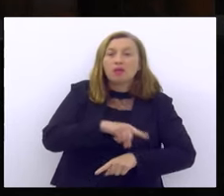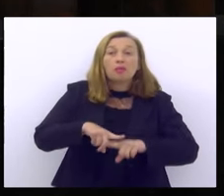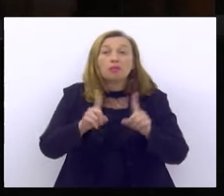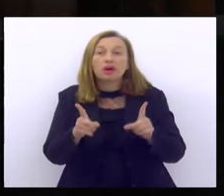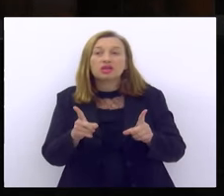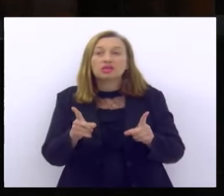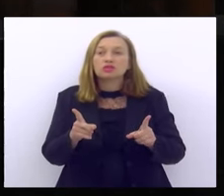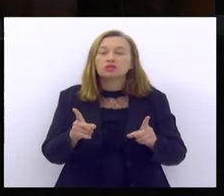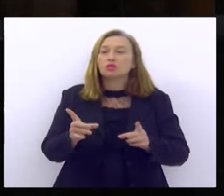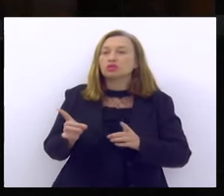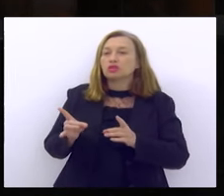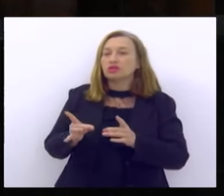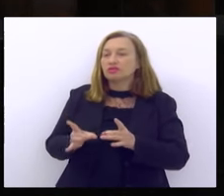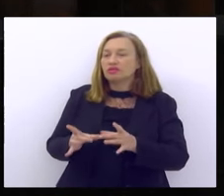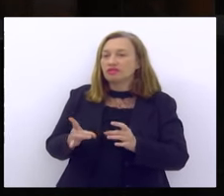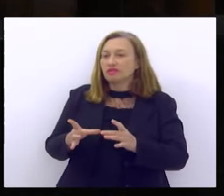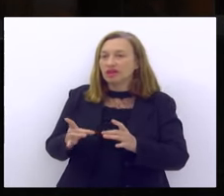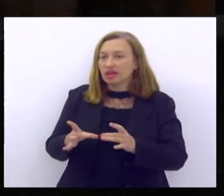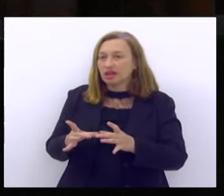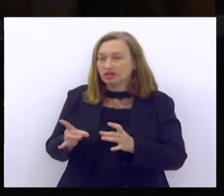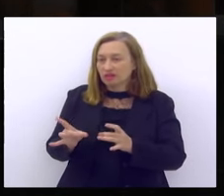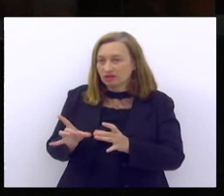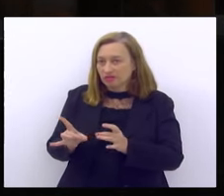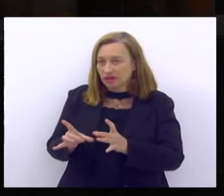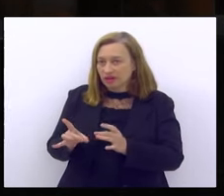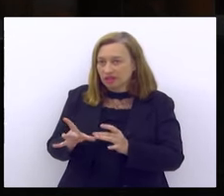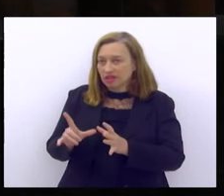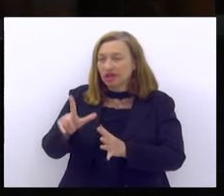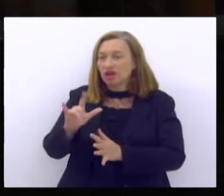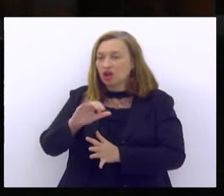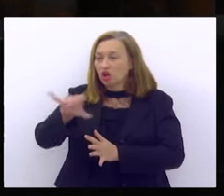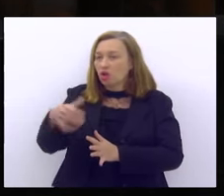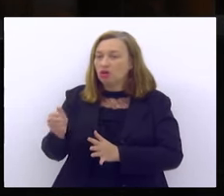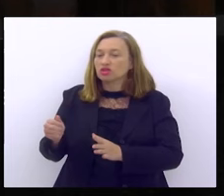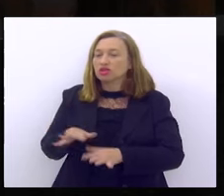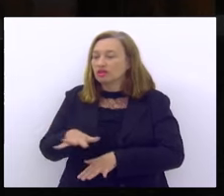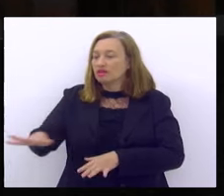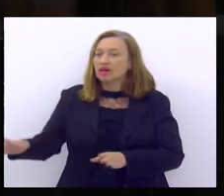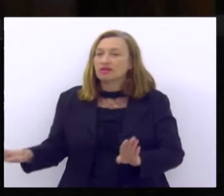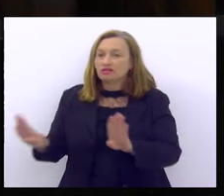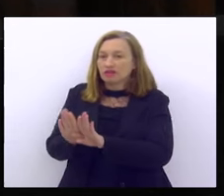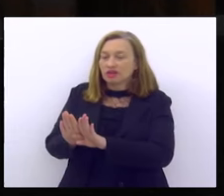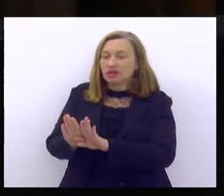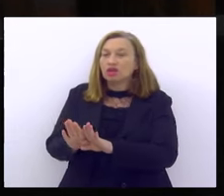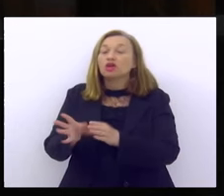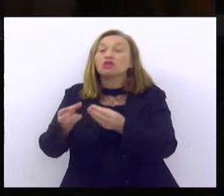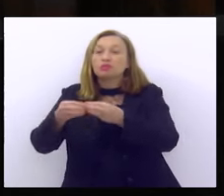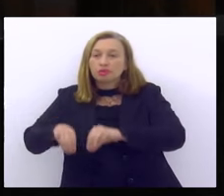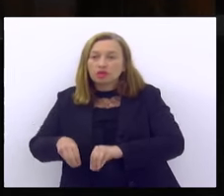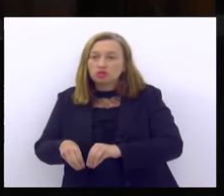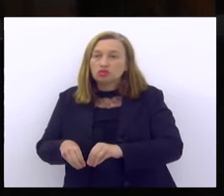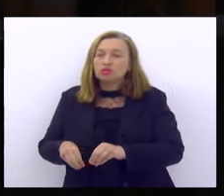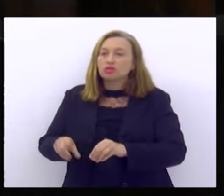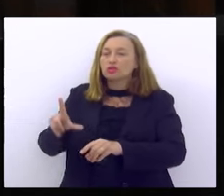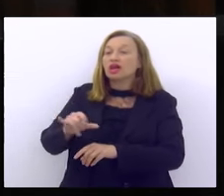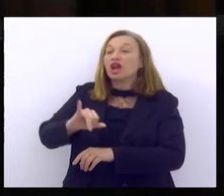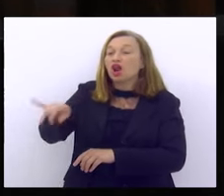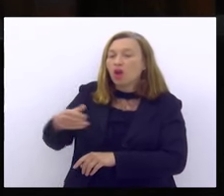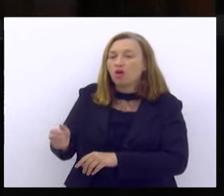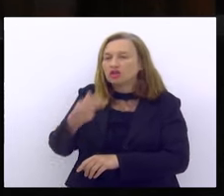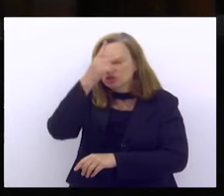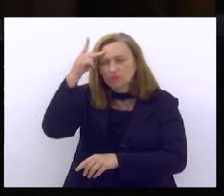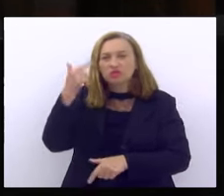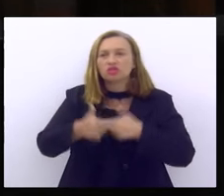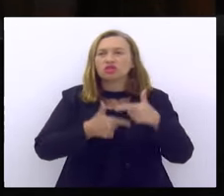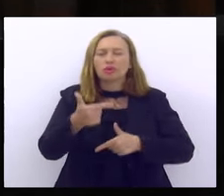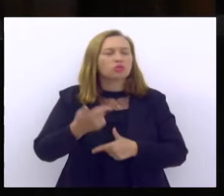quando o comércio da favela fecha por operação policial? E o prejuízo do dono do comércio da favela? E os trabalhadores